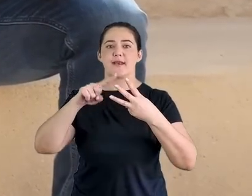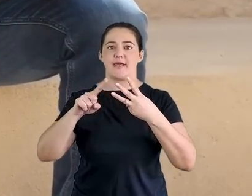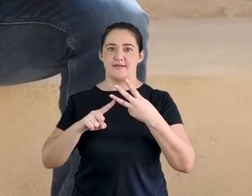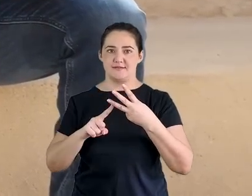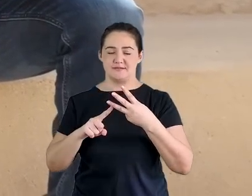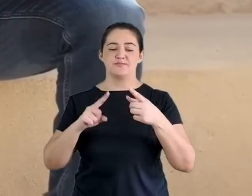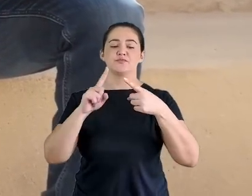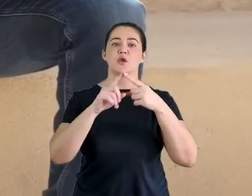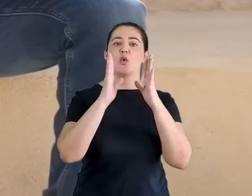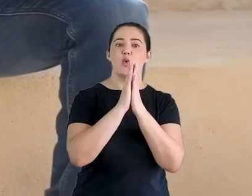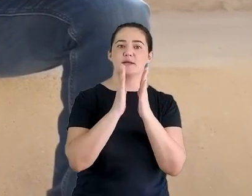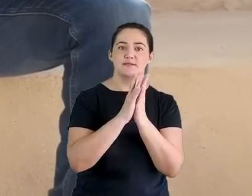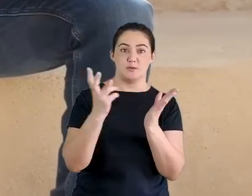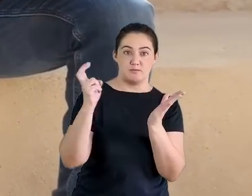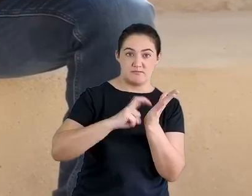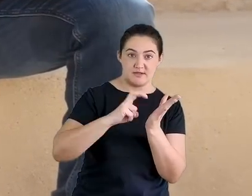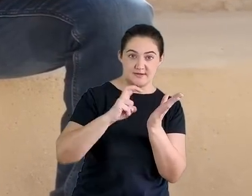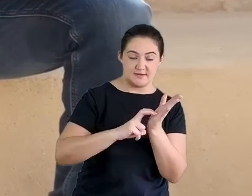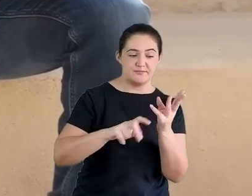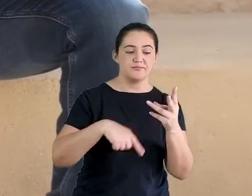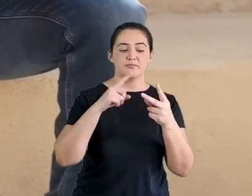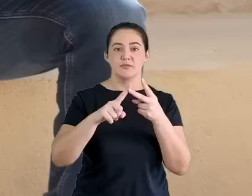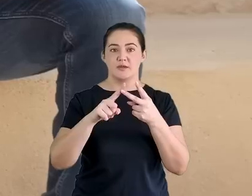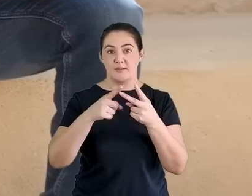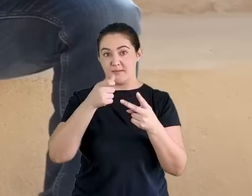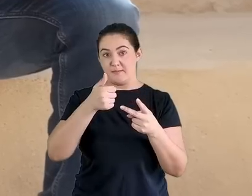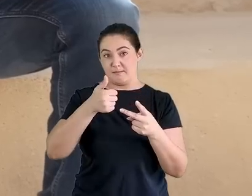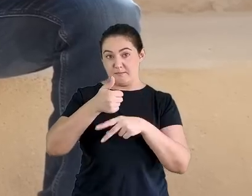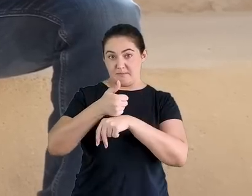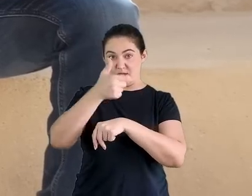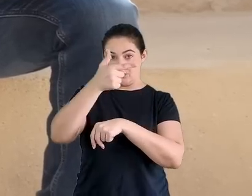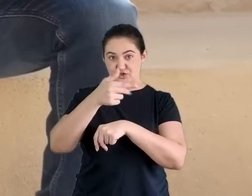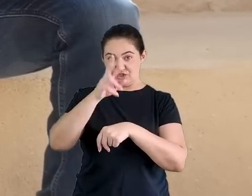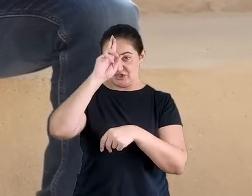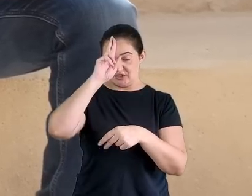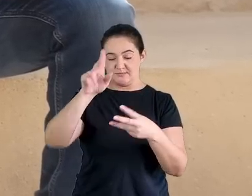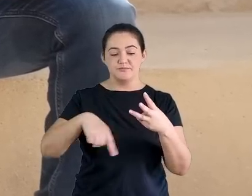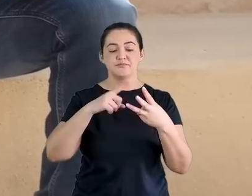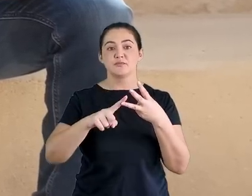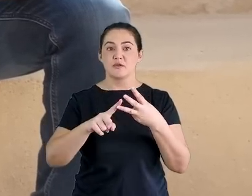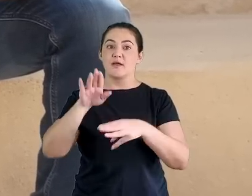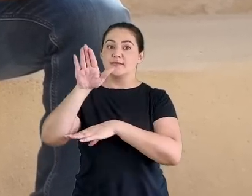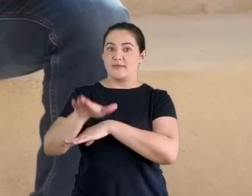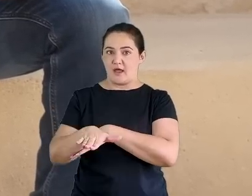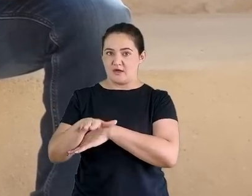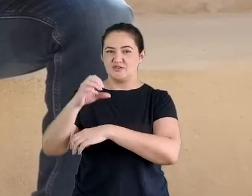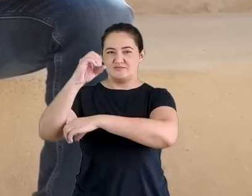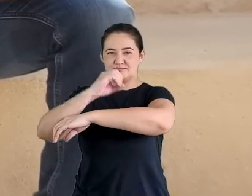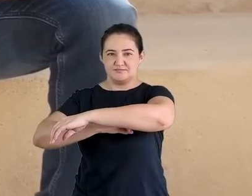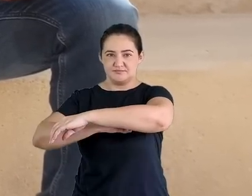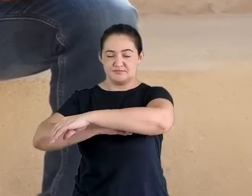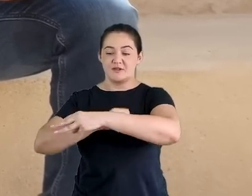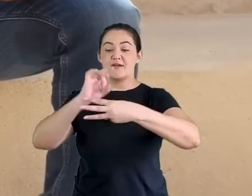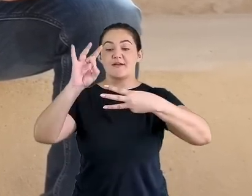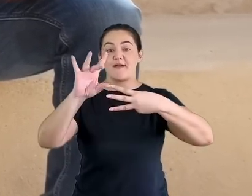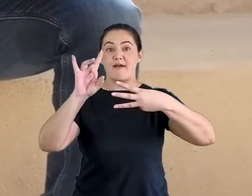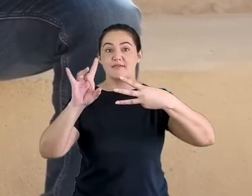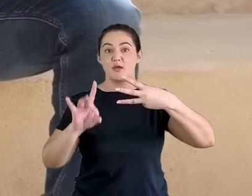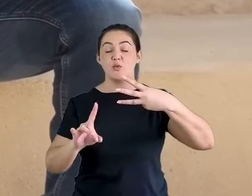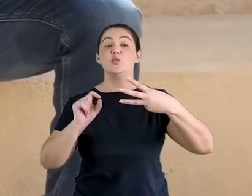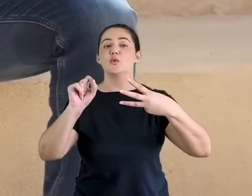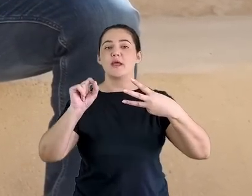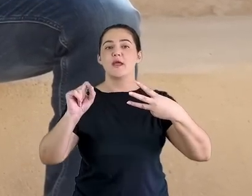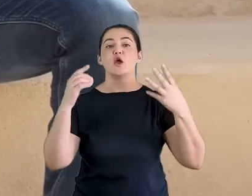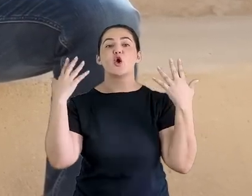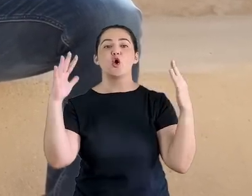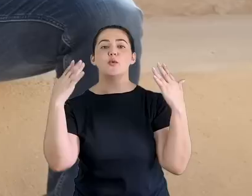do meio-dia e temos a oração da tarde. Cada uma delas está comemorando os sacrifícios diários que aconteceram no templo. Assim,